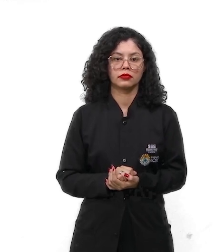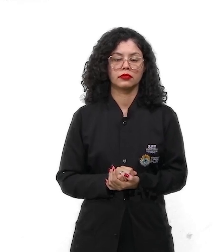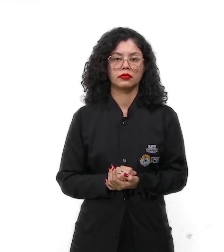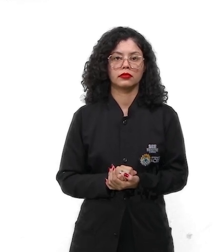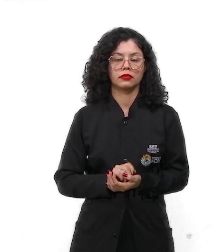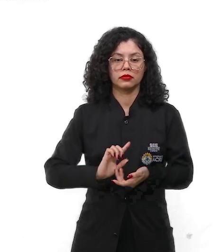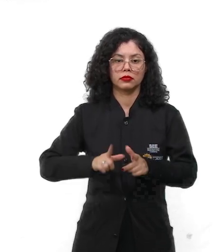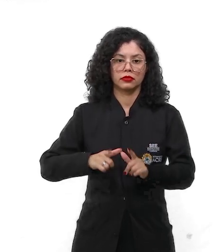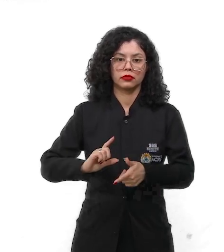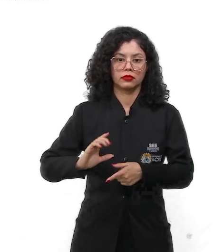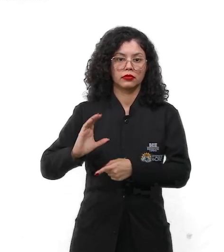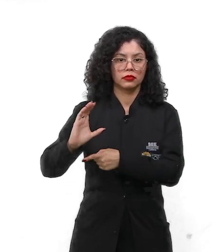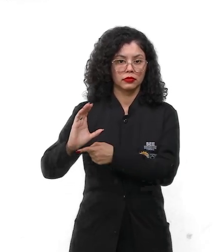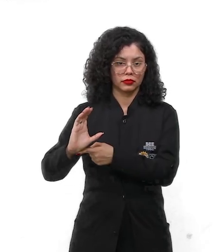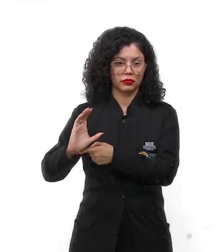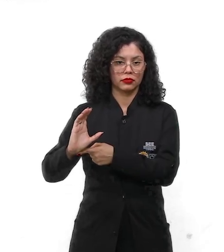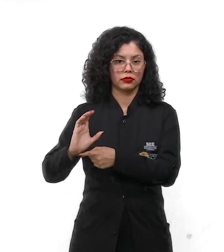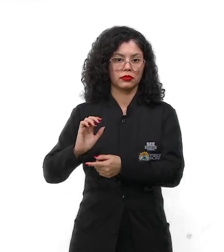Letra C.